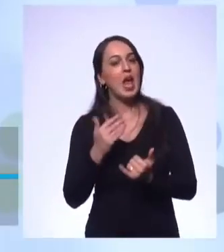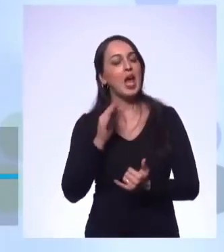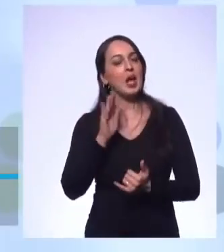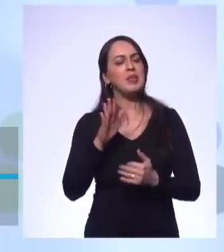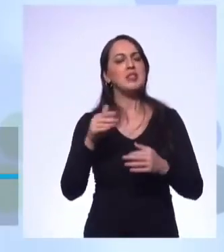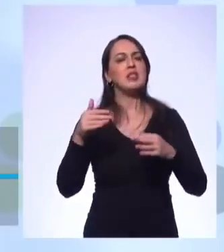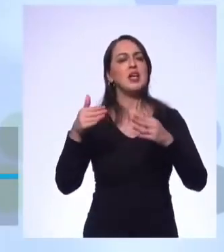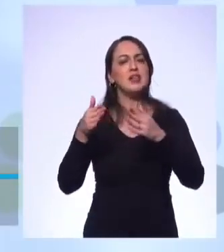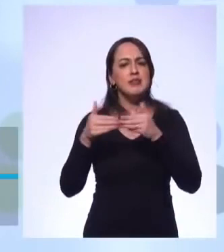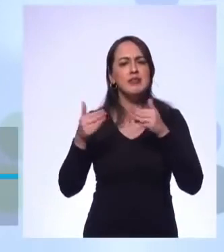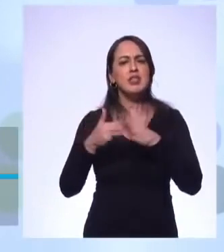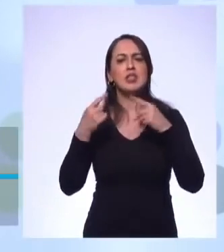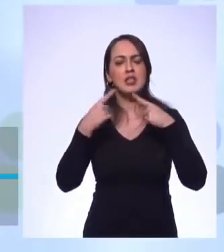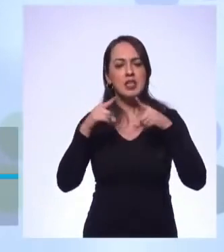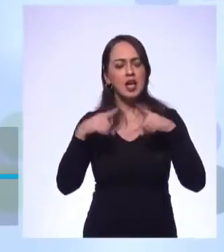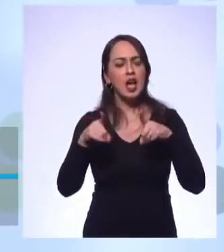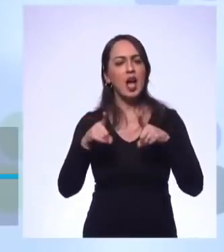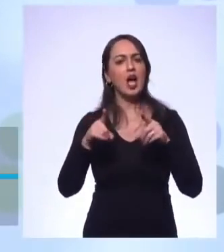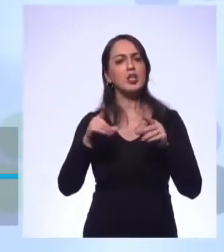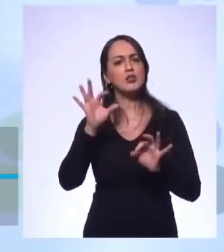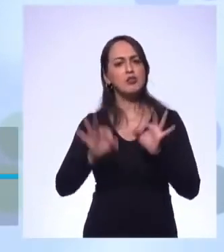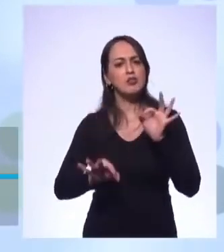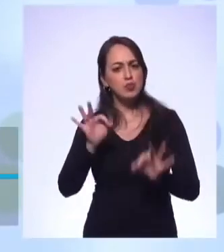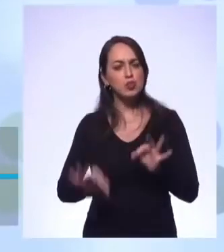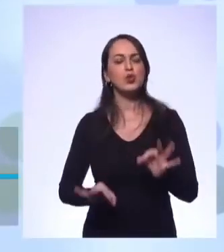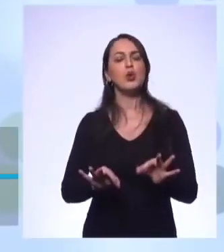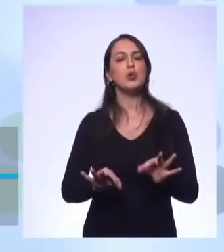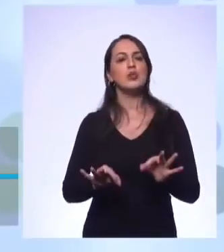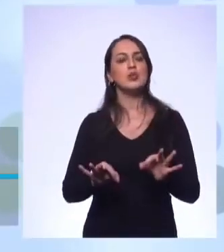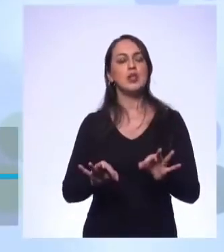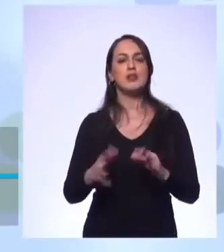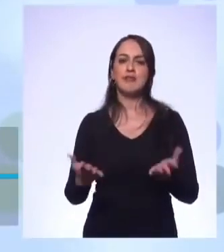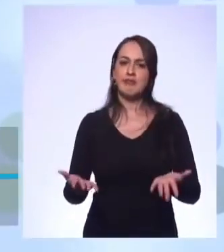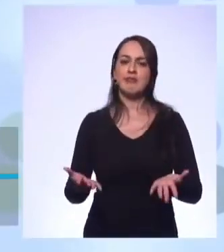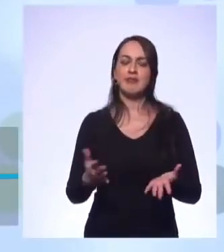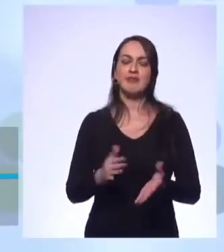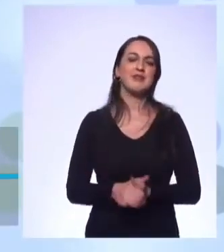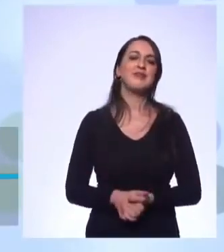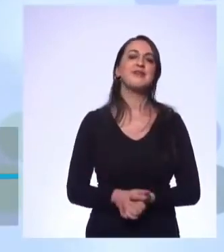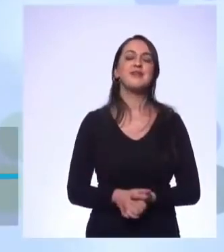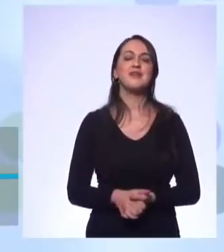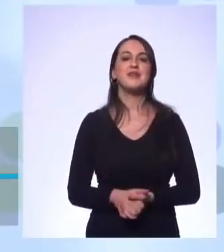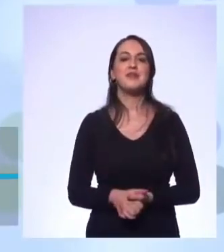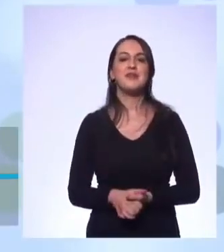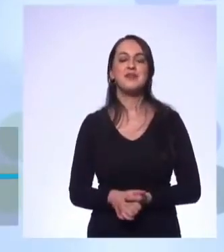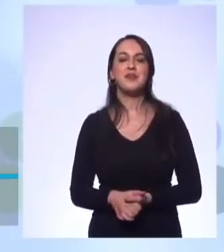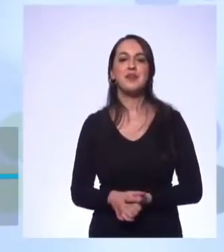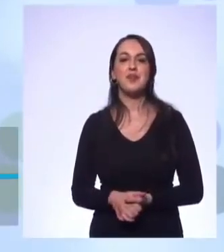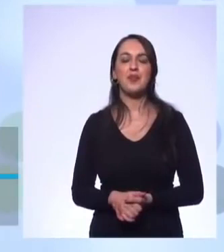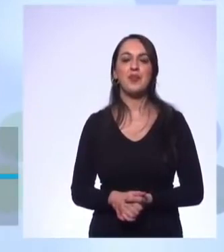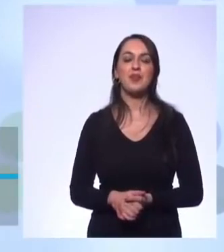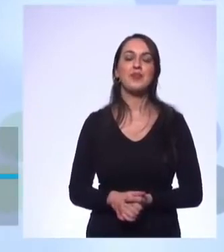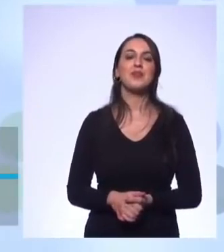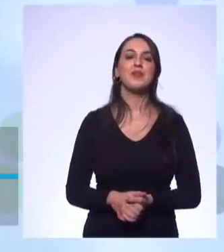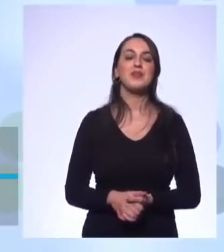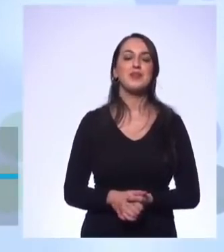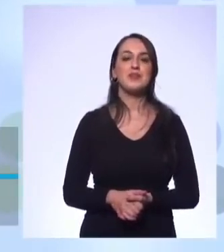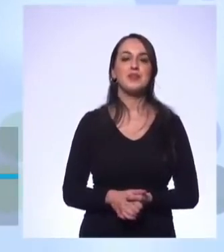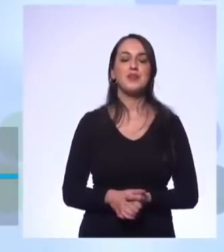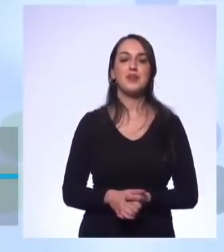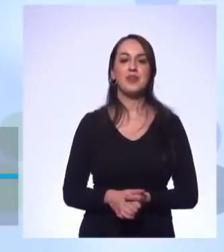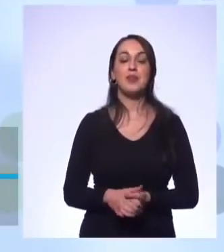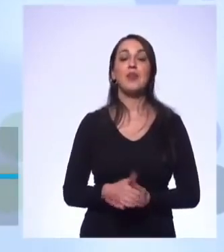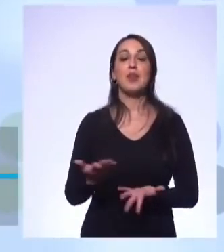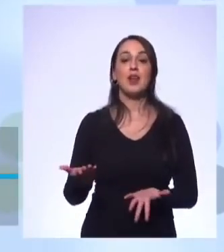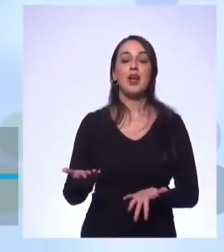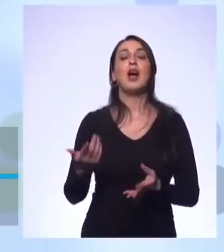justas. O que é humor, em certo nível, se não é você interiorizar a reivindicação